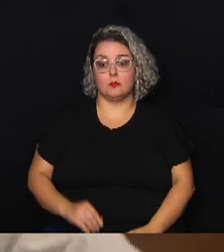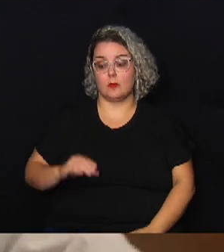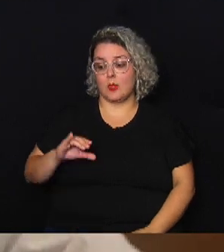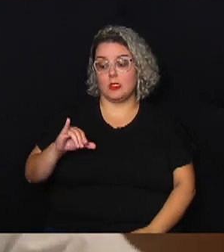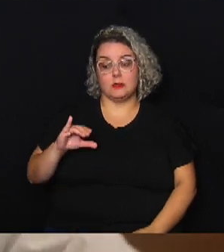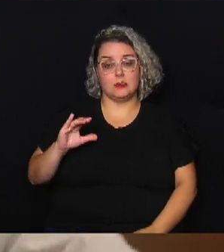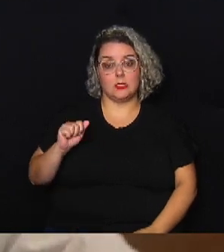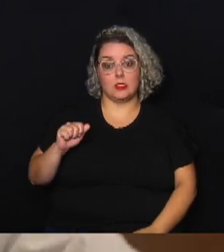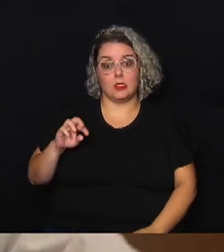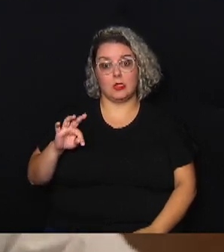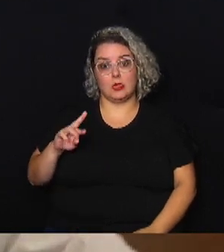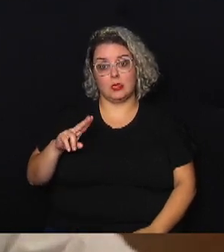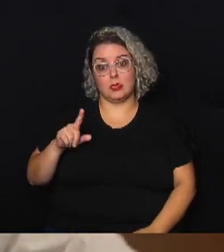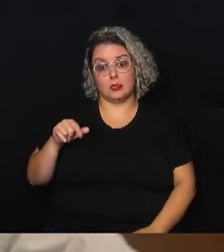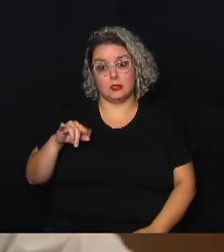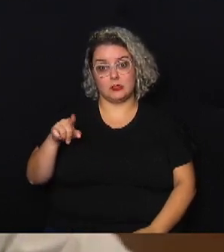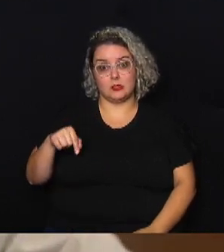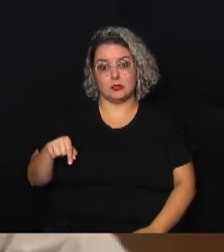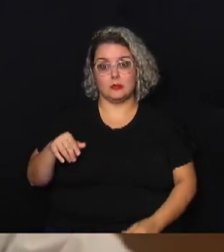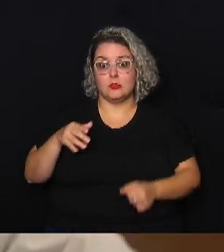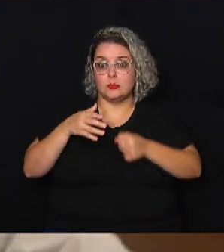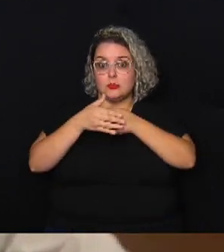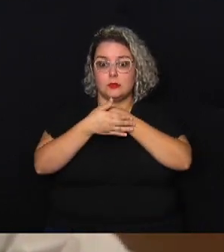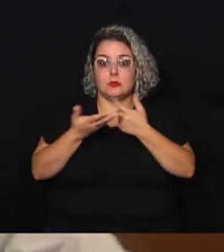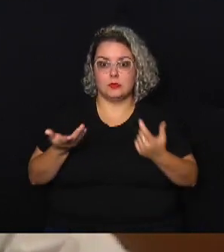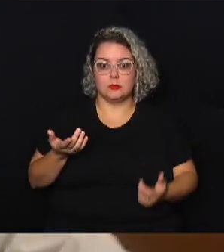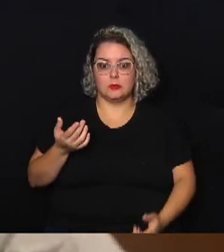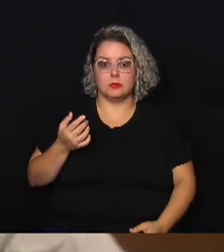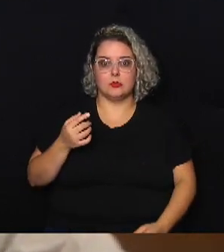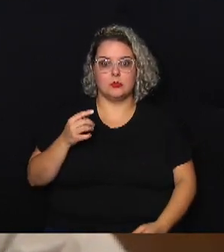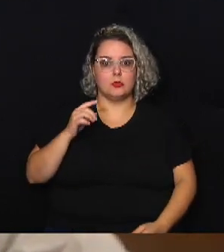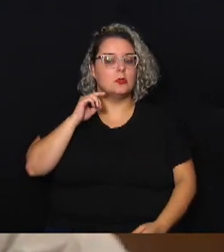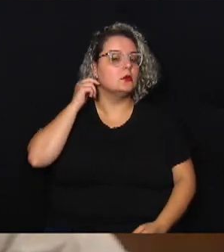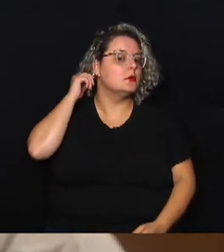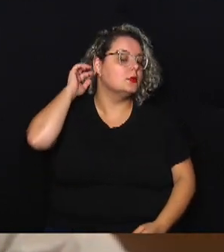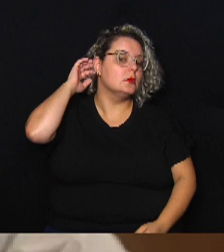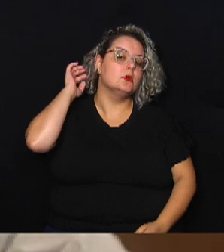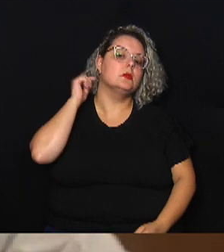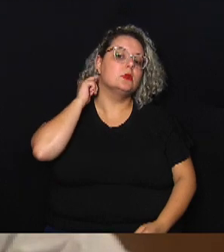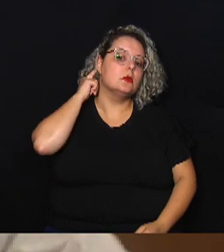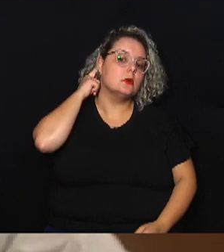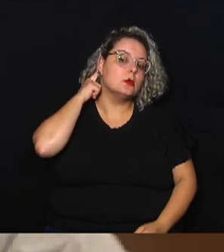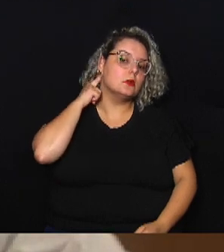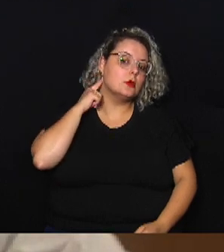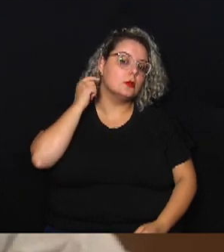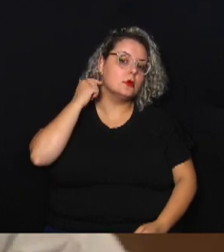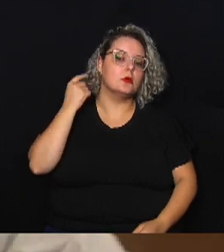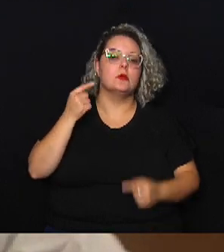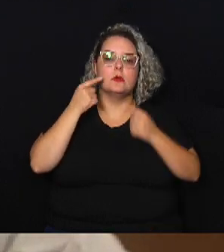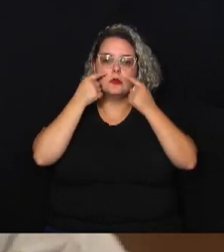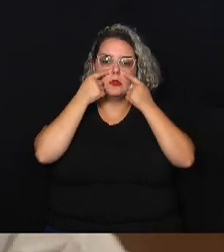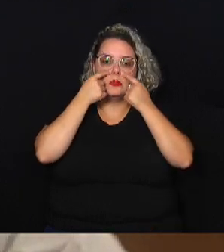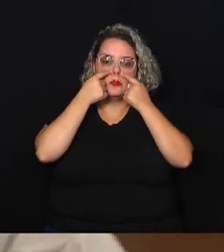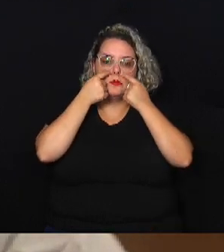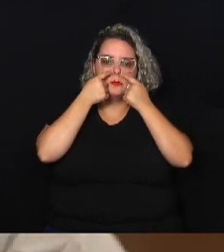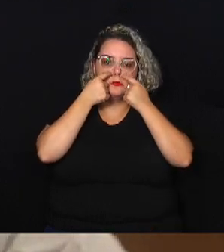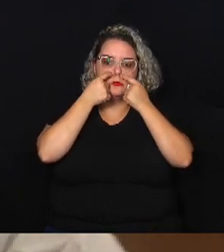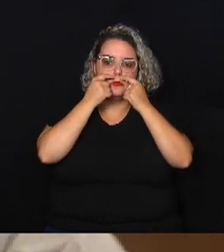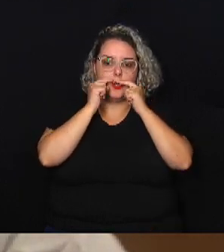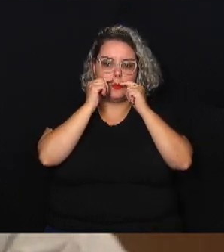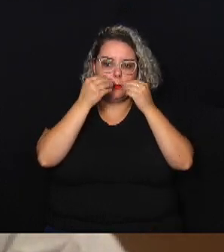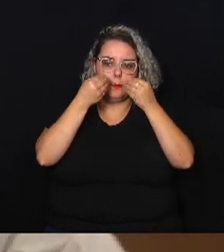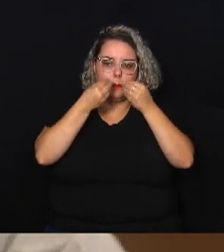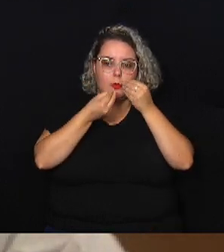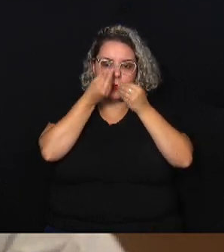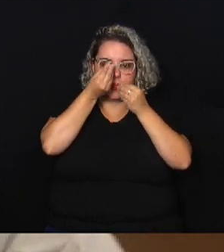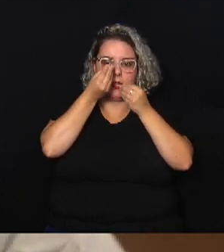são sempre muito ocultas, né? Da orelha atrás da orelha, do nariz dá para fazer algumas técnicas por dentro, ou mesmo